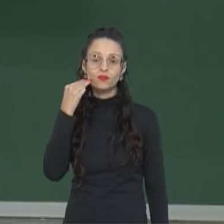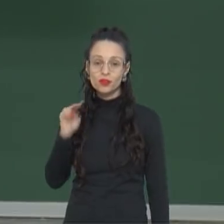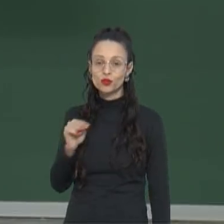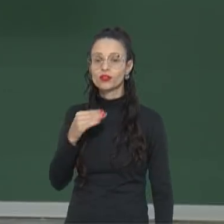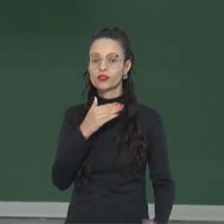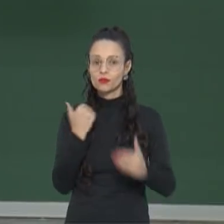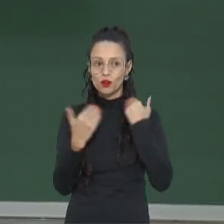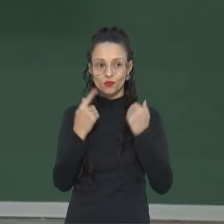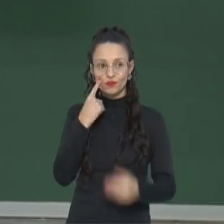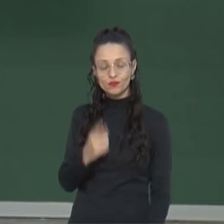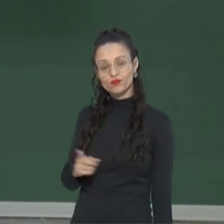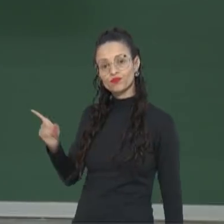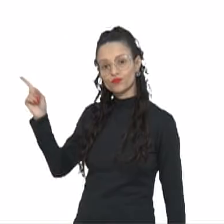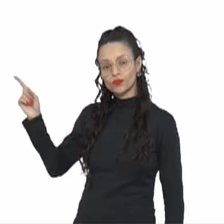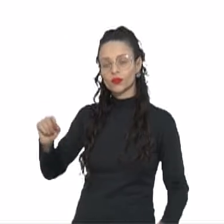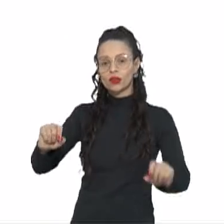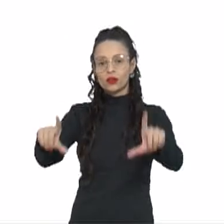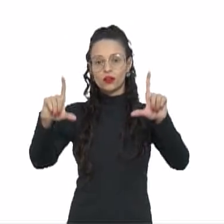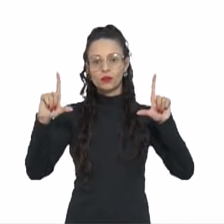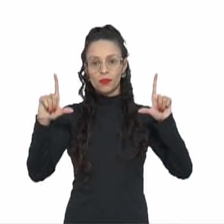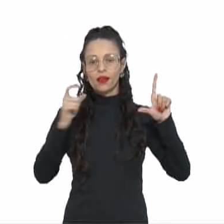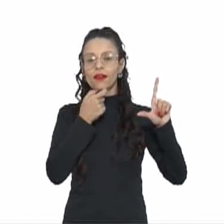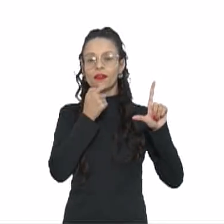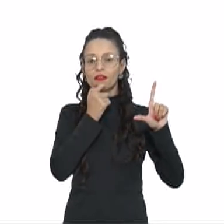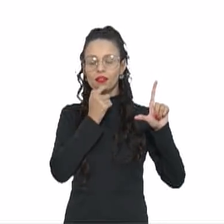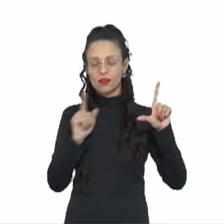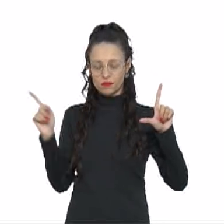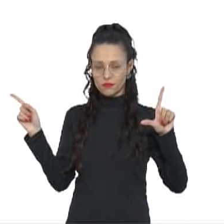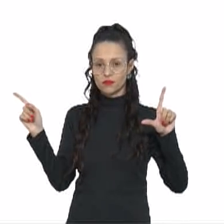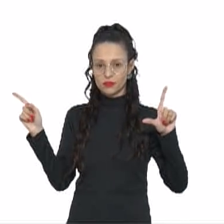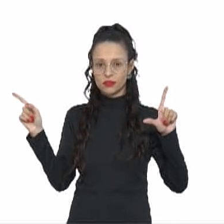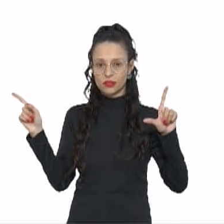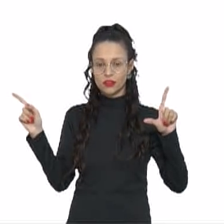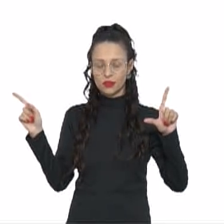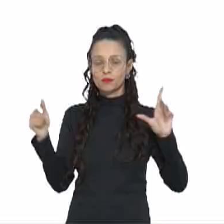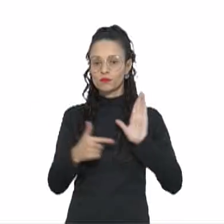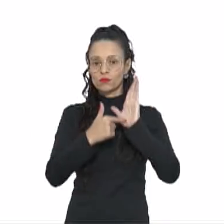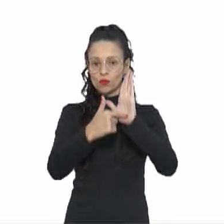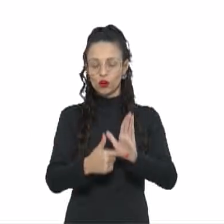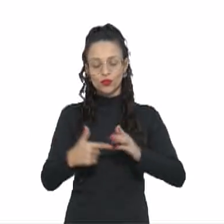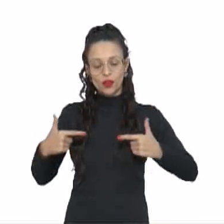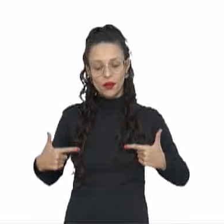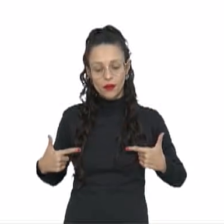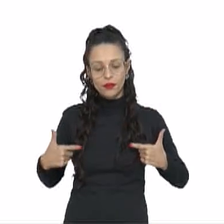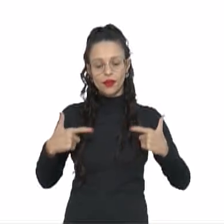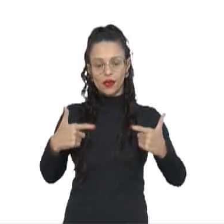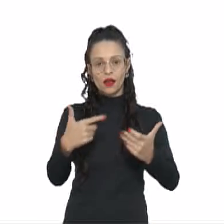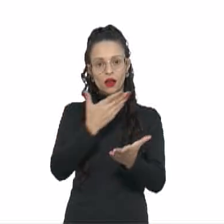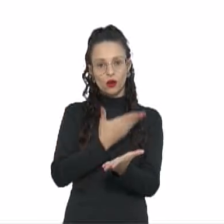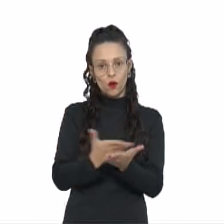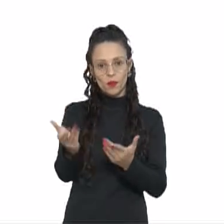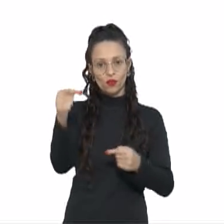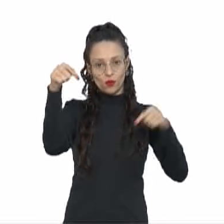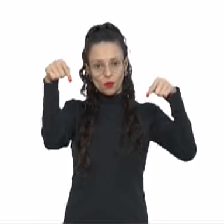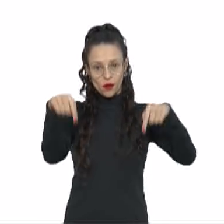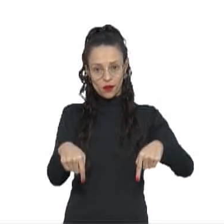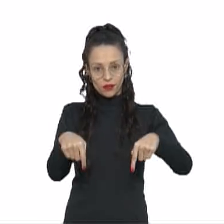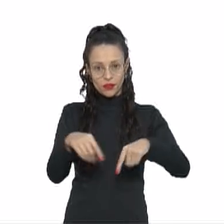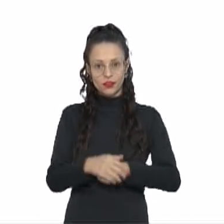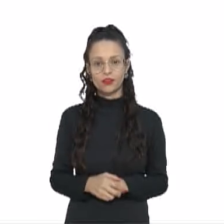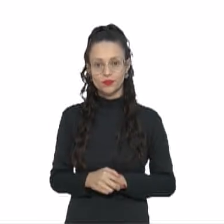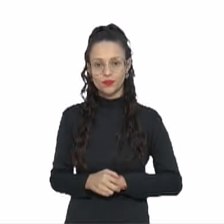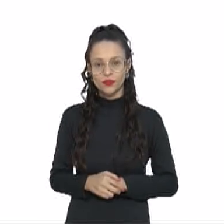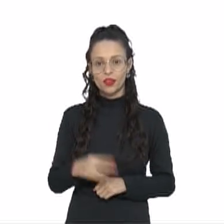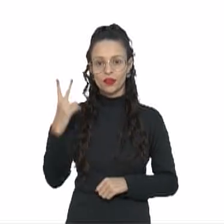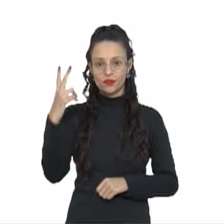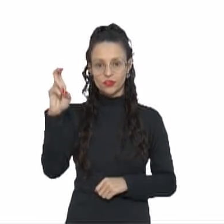que está aí na sua tela, uma placa escrita em inglês, que a guerra começou aqui. 25 de